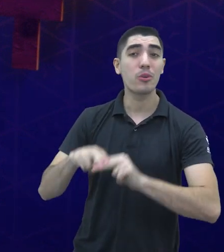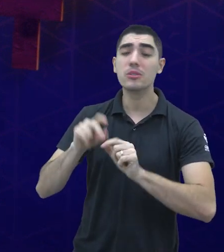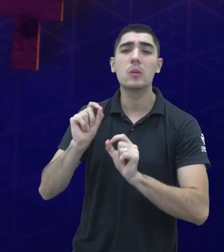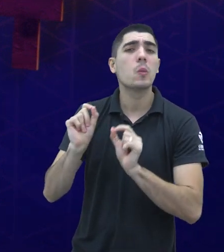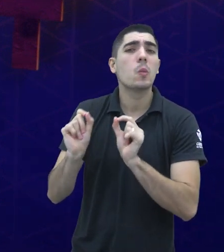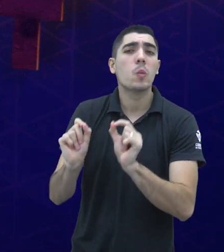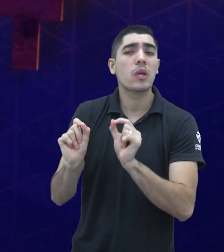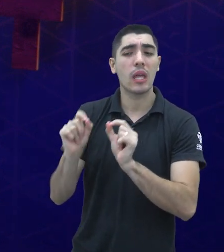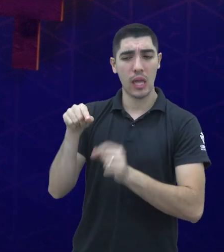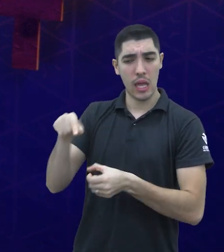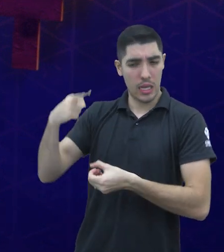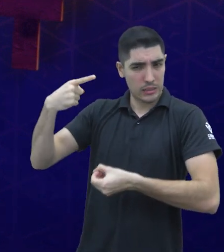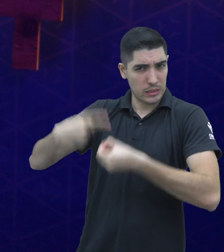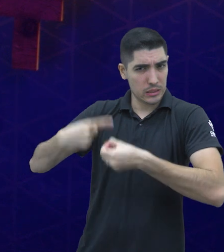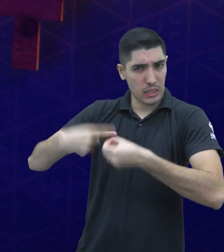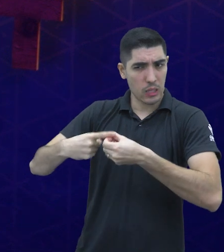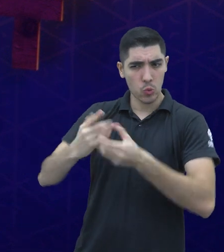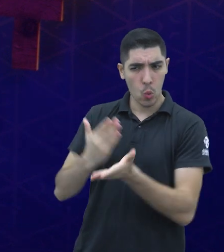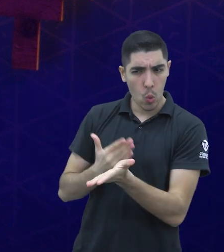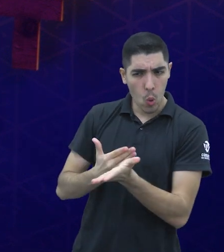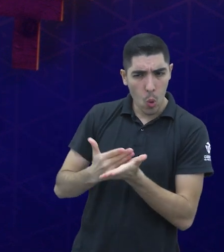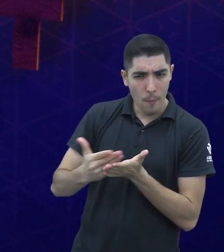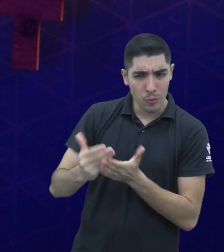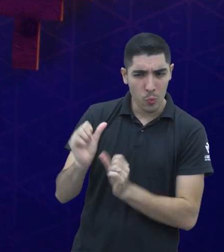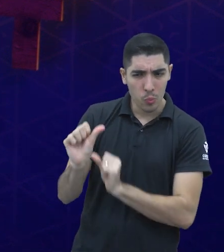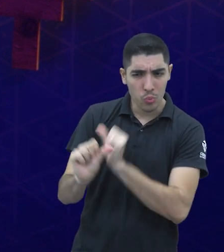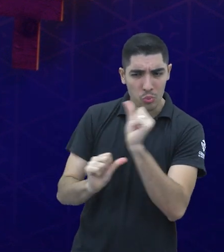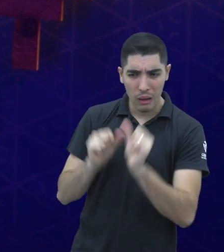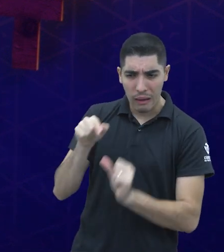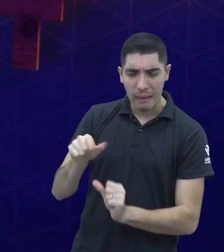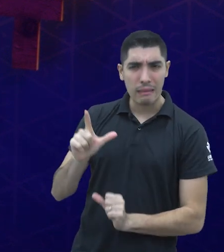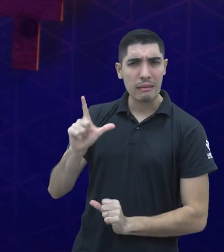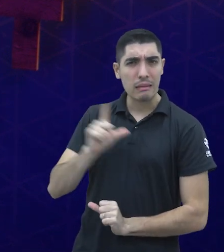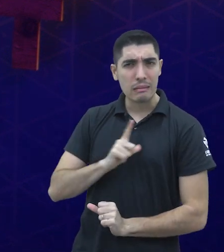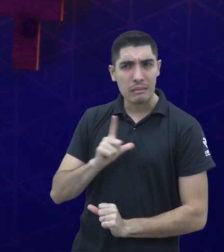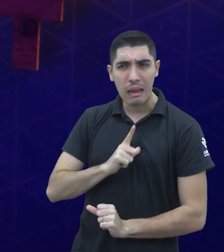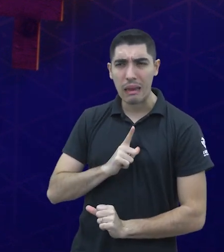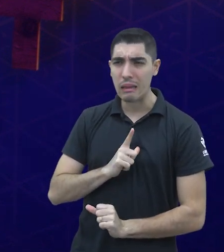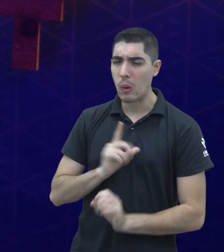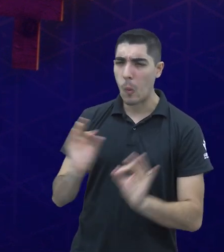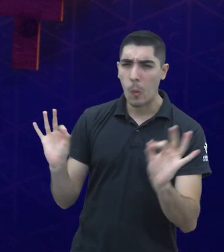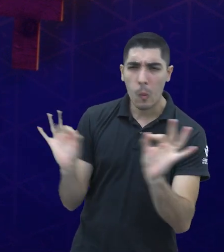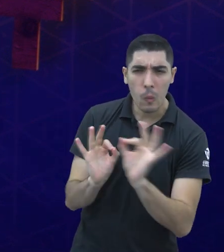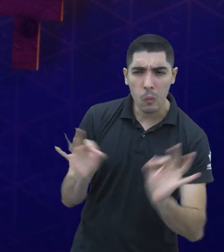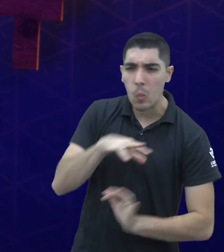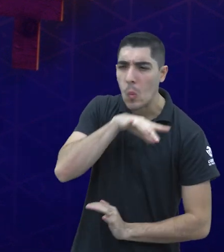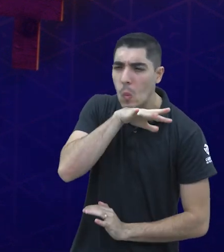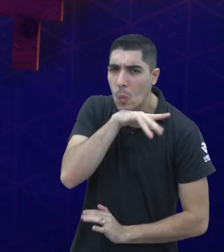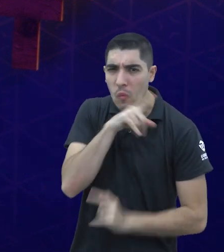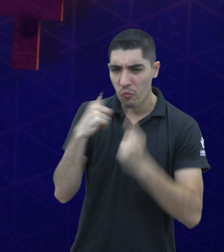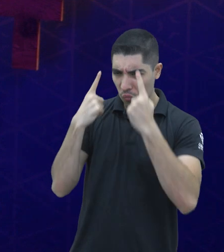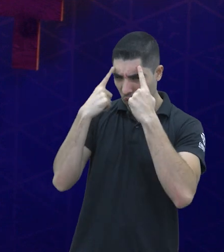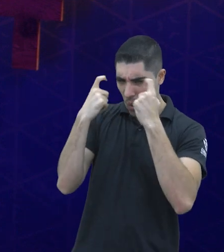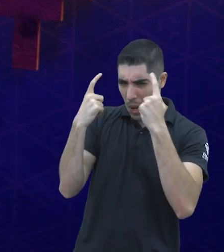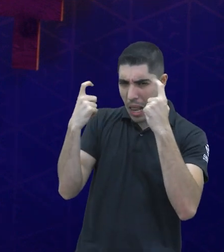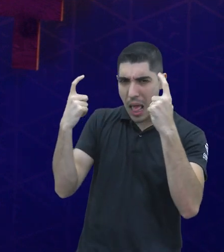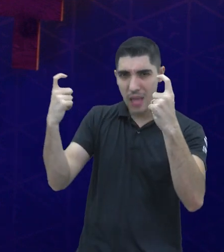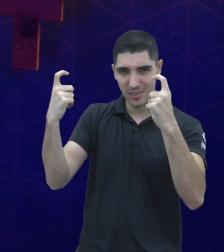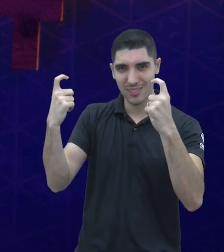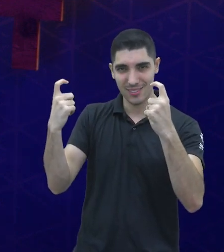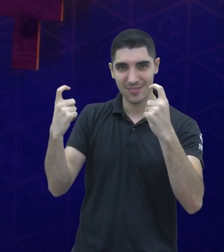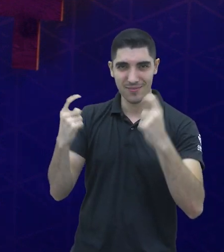principal fator que fez Gotham se tornar essa cidade horrível, que, né,